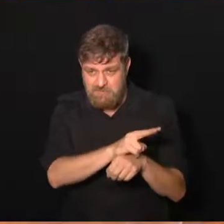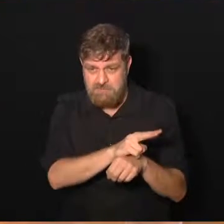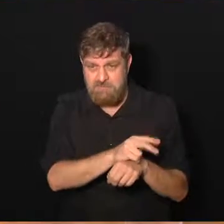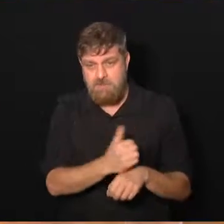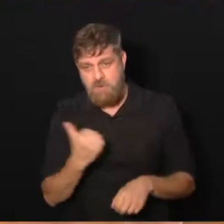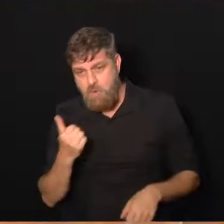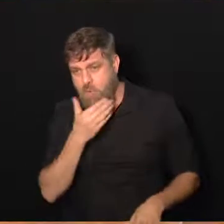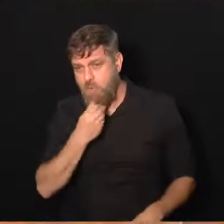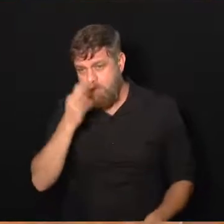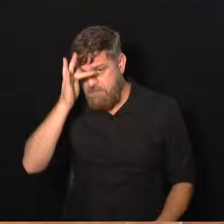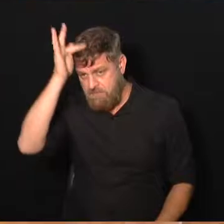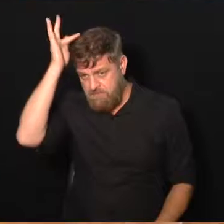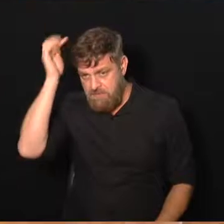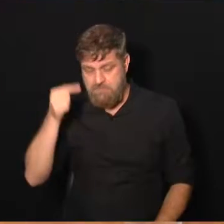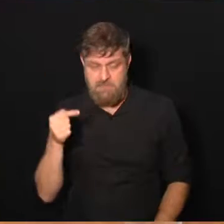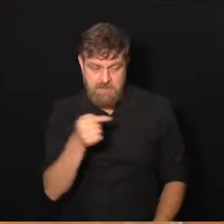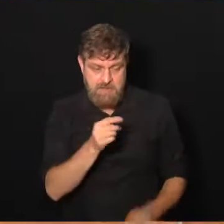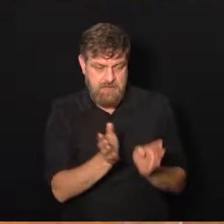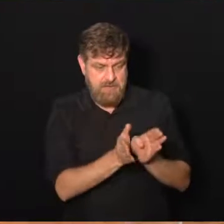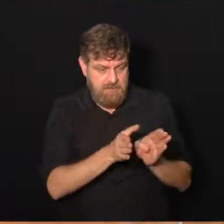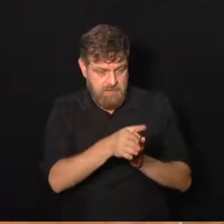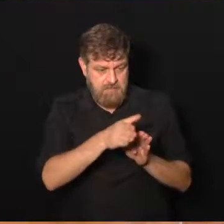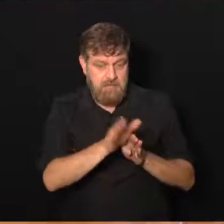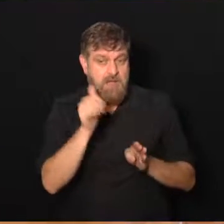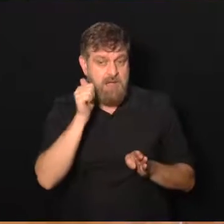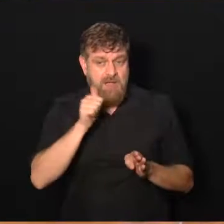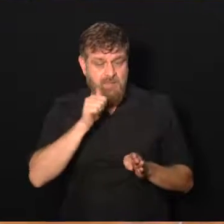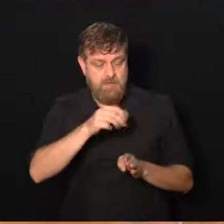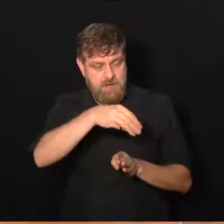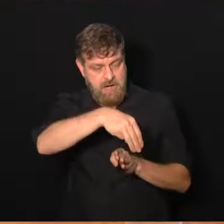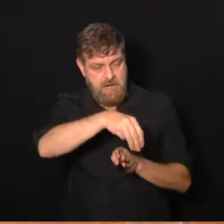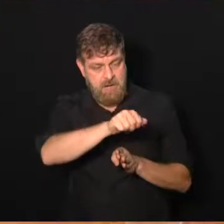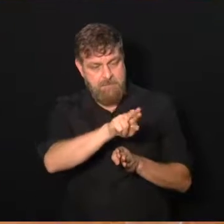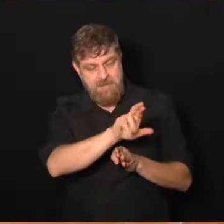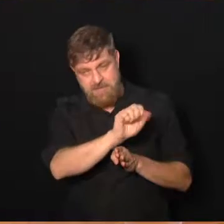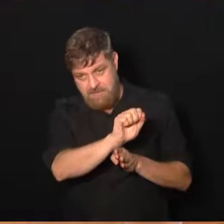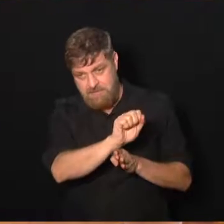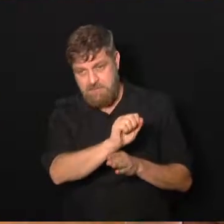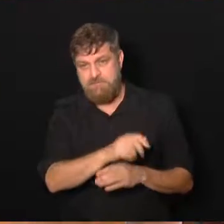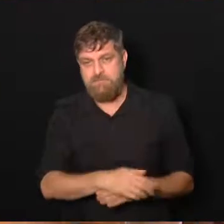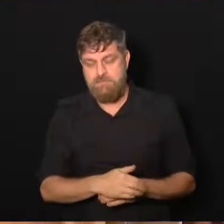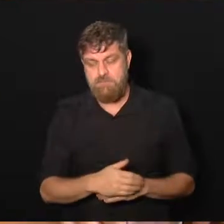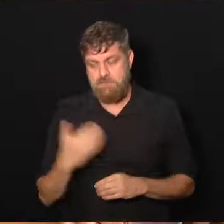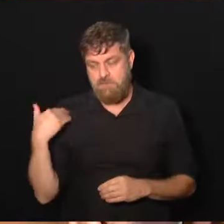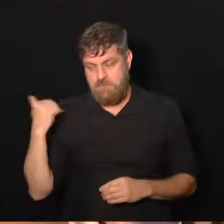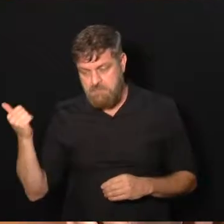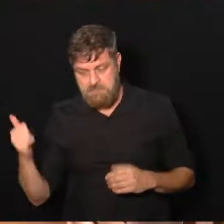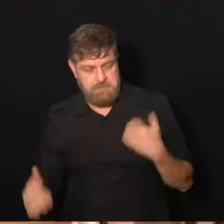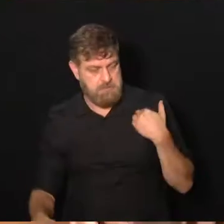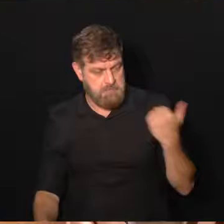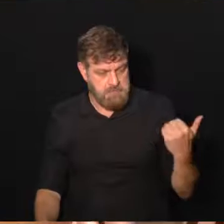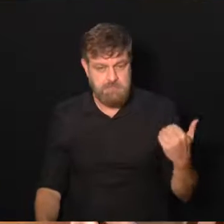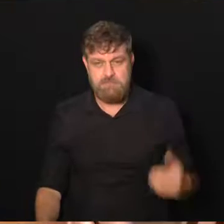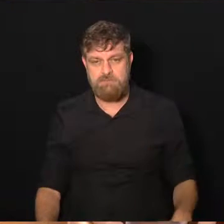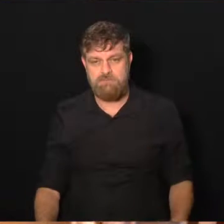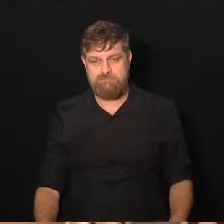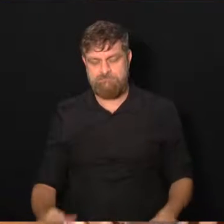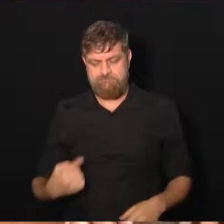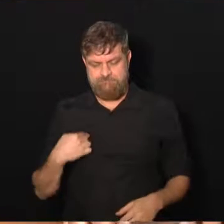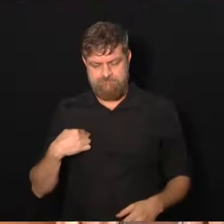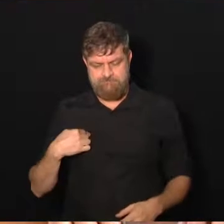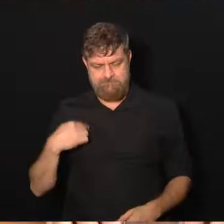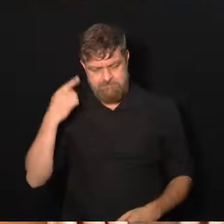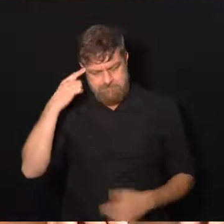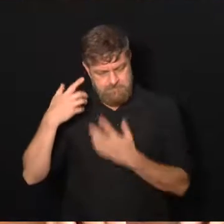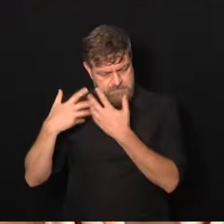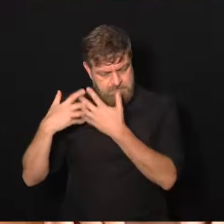Flávio Lamas e pela conselheira, presidente do Conselho Municipal, aqui de Campinas, da Proteção Animal. Diante disso, houve uma